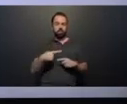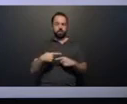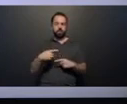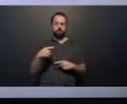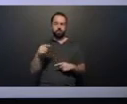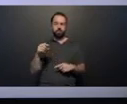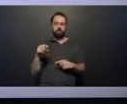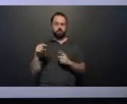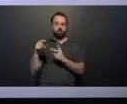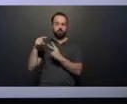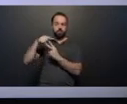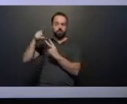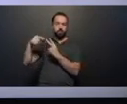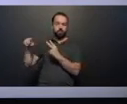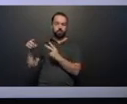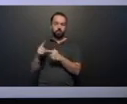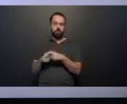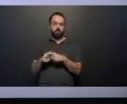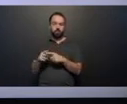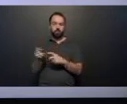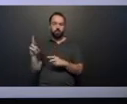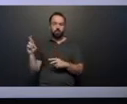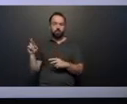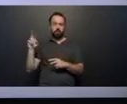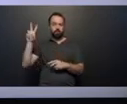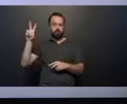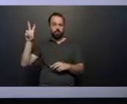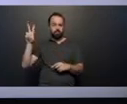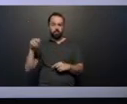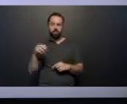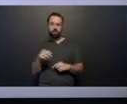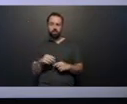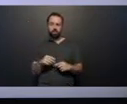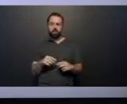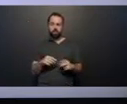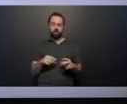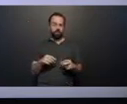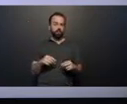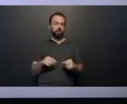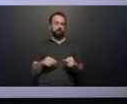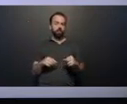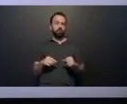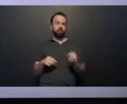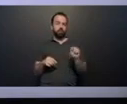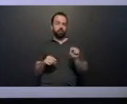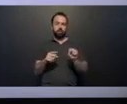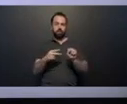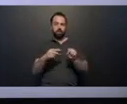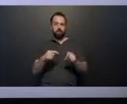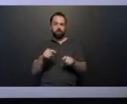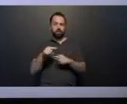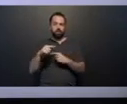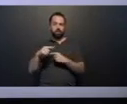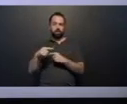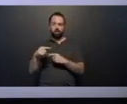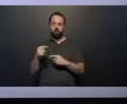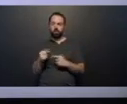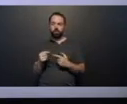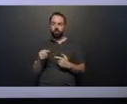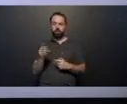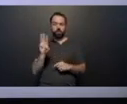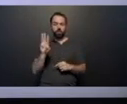valores. O π vale 3,14 e o raio vale 10.